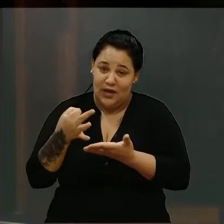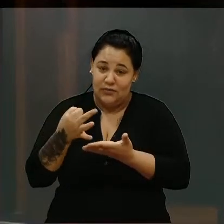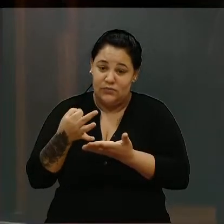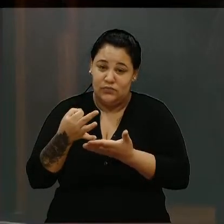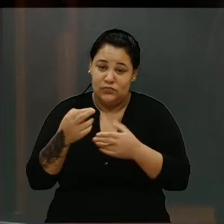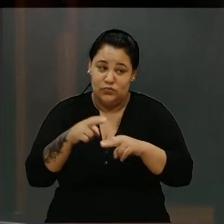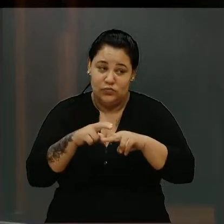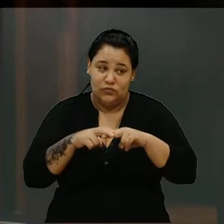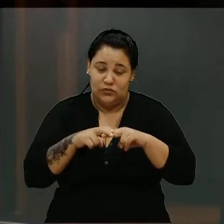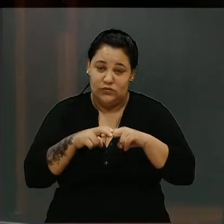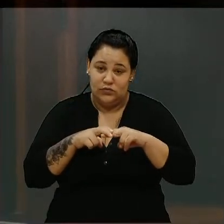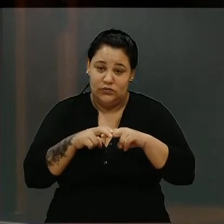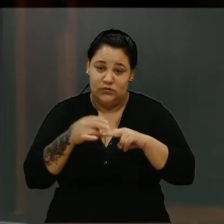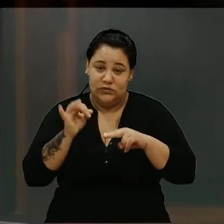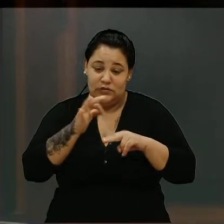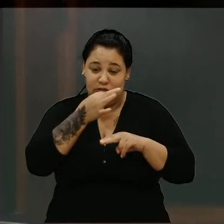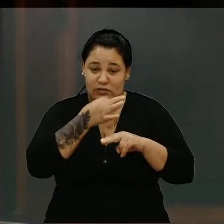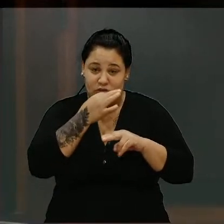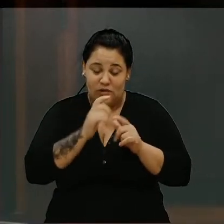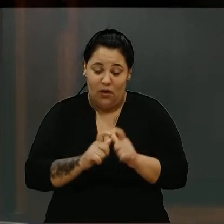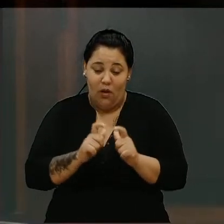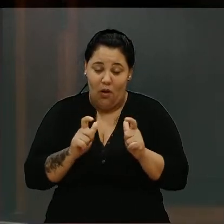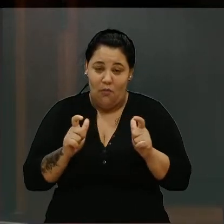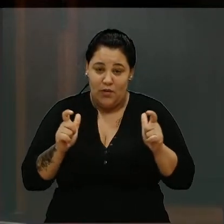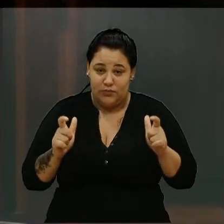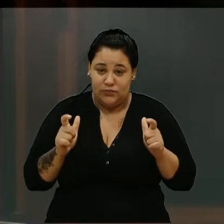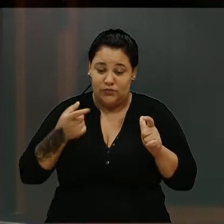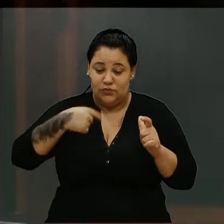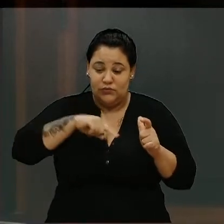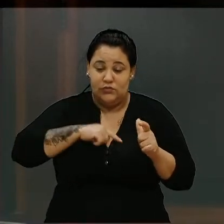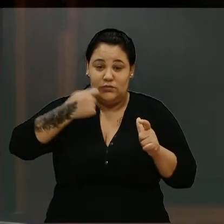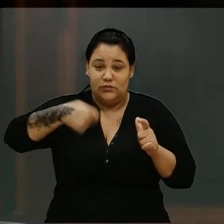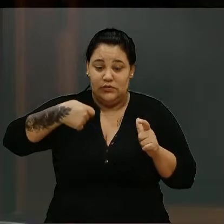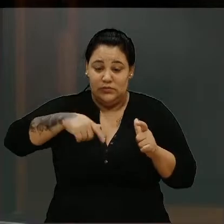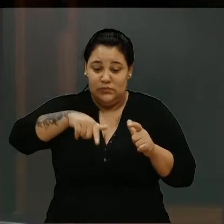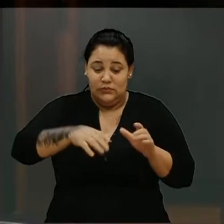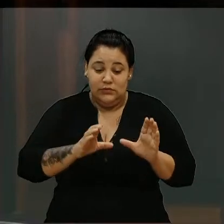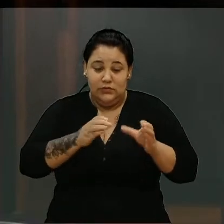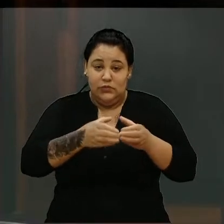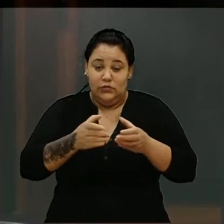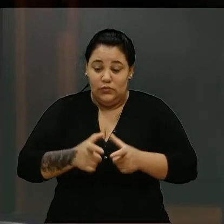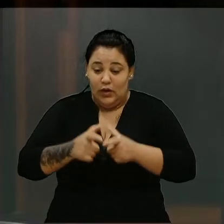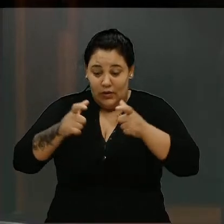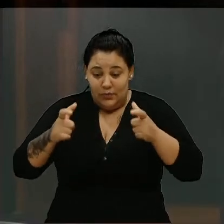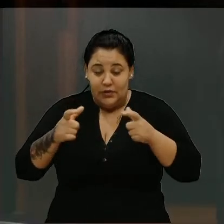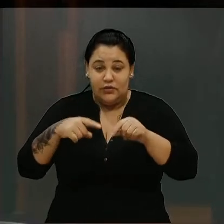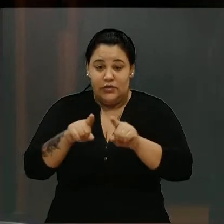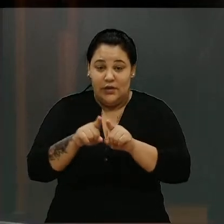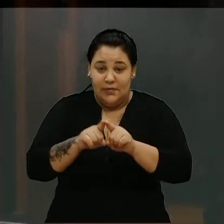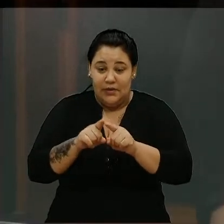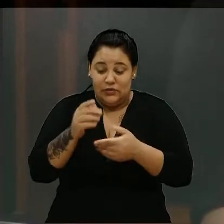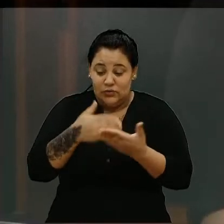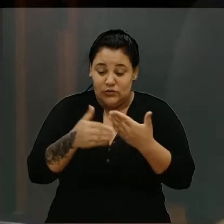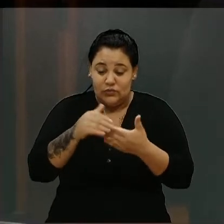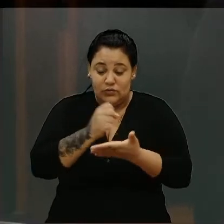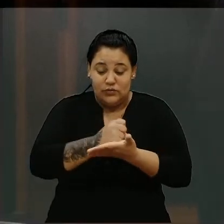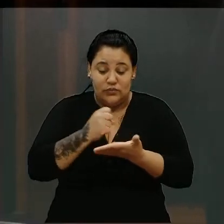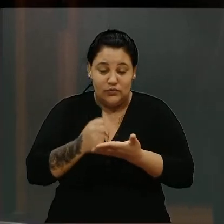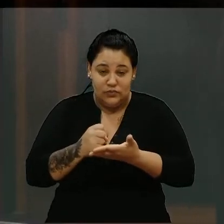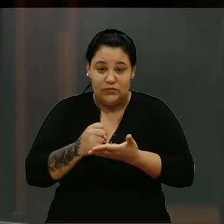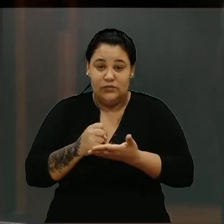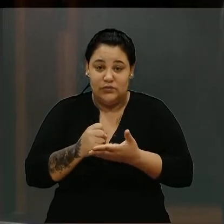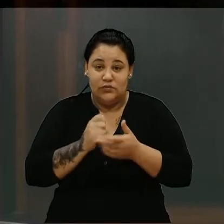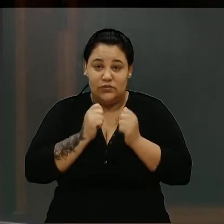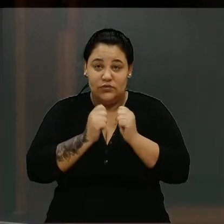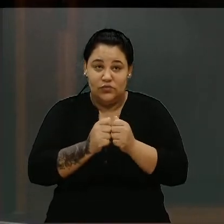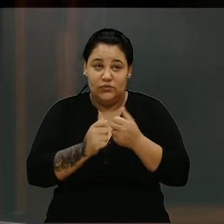expandiu, né, nós precisamos que essa companhia expanda também os seus contratos, né, a partir do